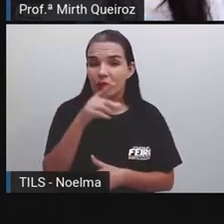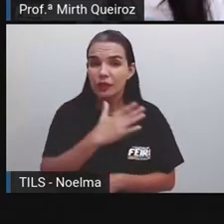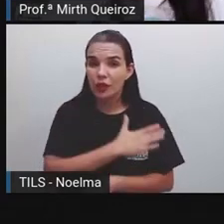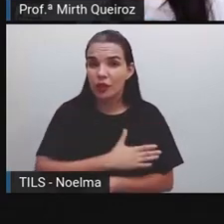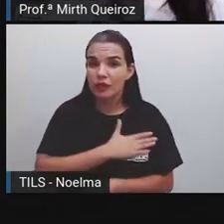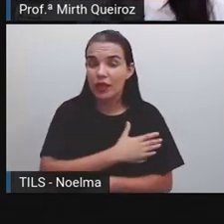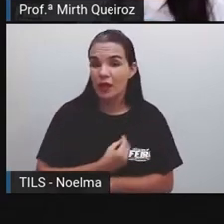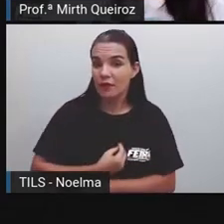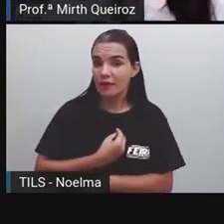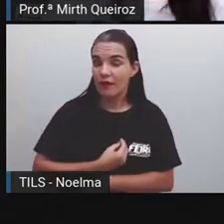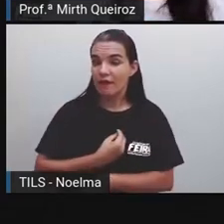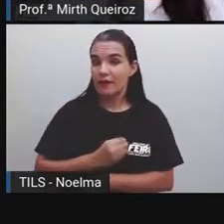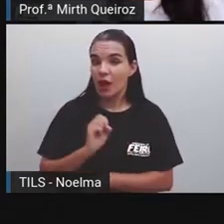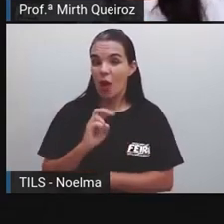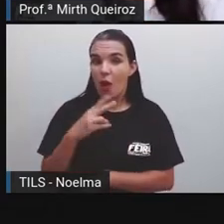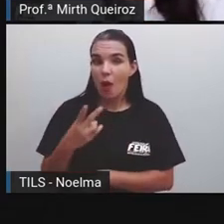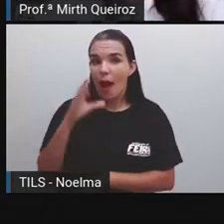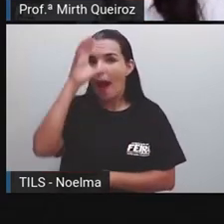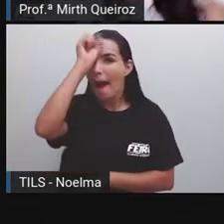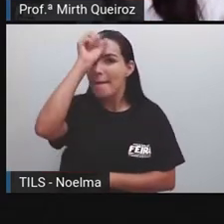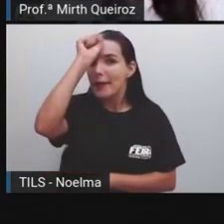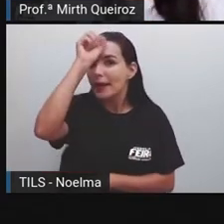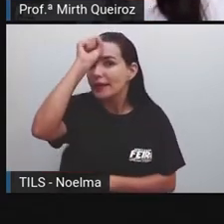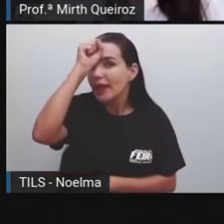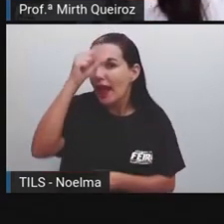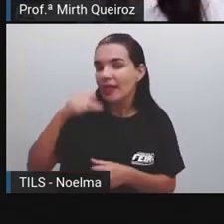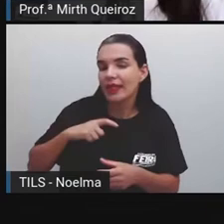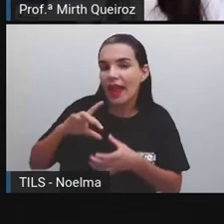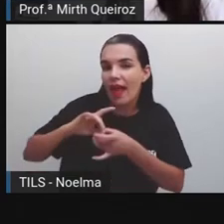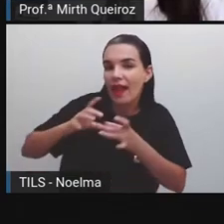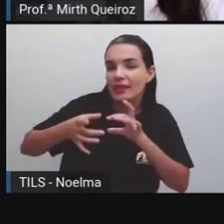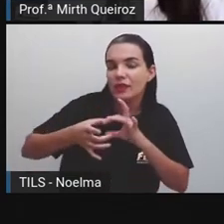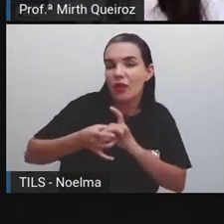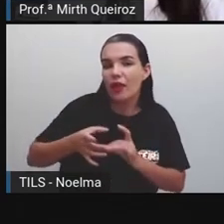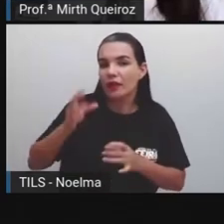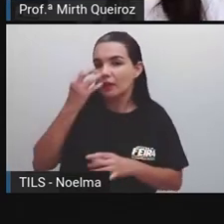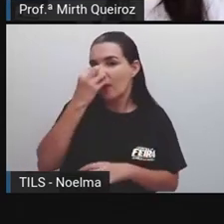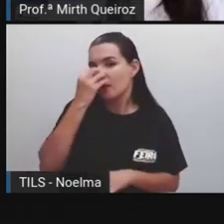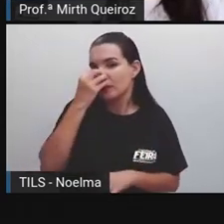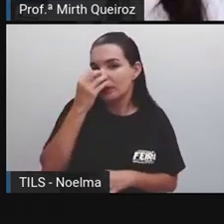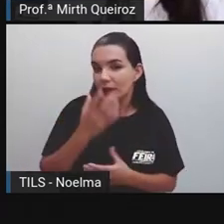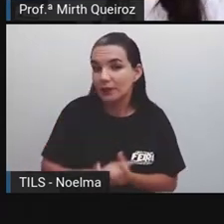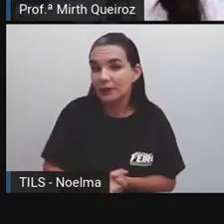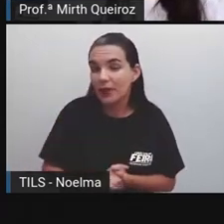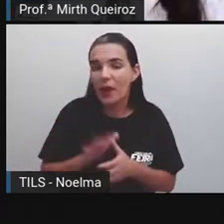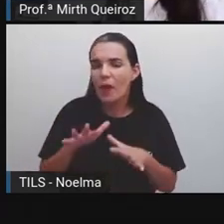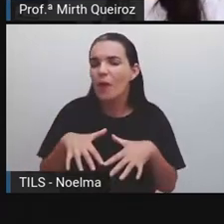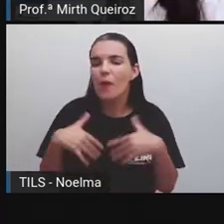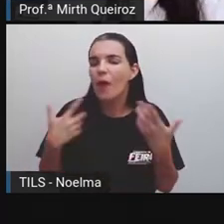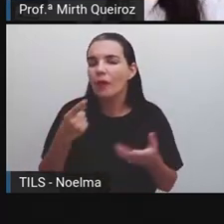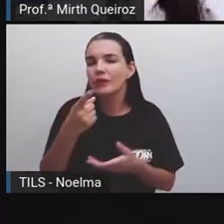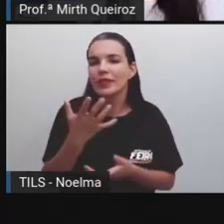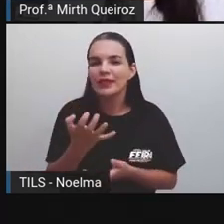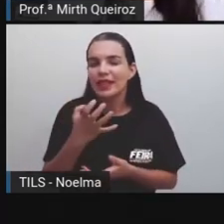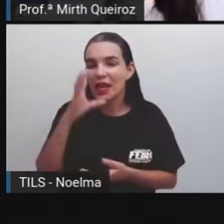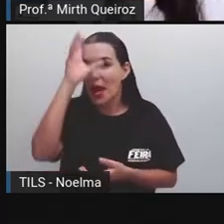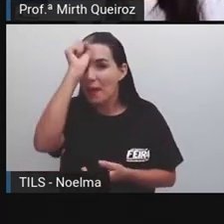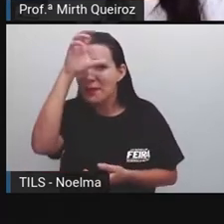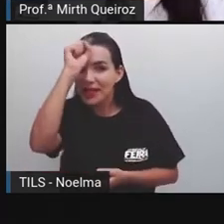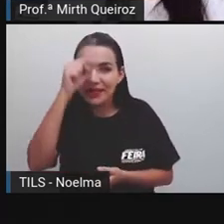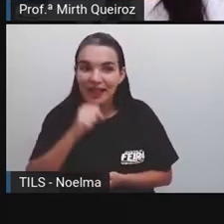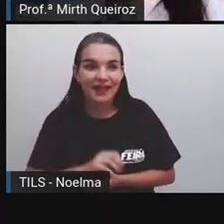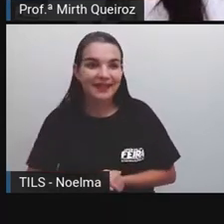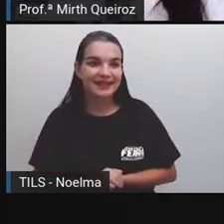vivenciar ou aprender relacionadas ao circo? Eu falei sobre algumas dessas modalidades. E aí, qual que vocês gostariam de vivenciar? Qual que vocês